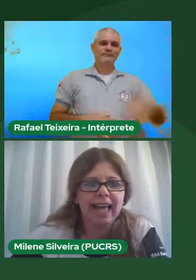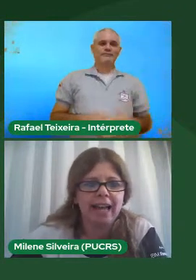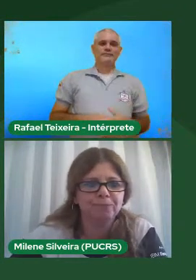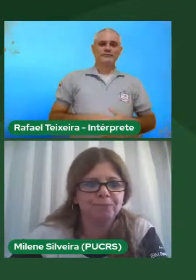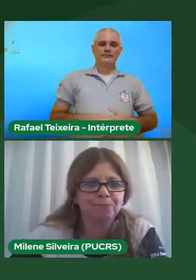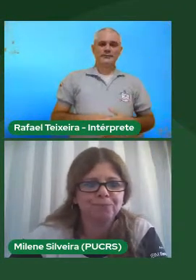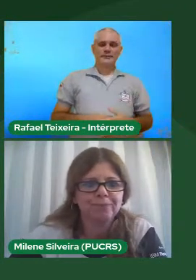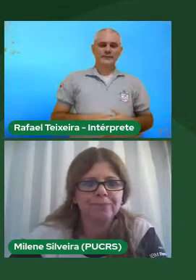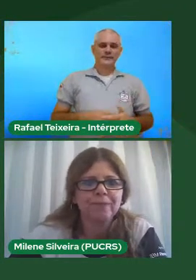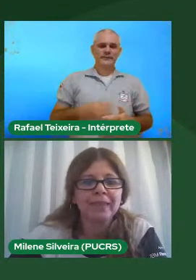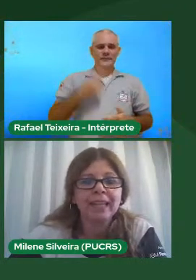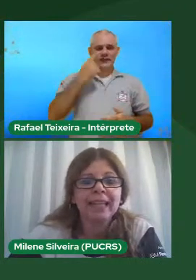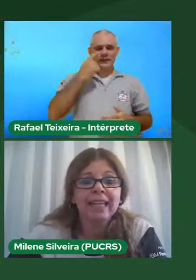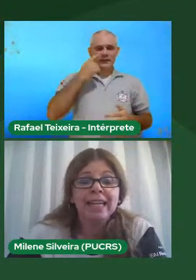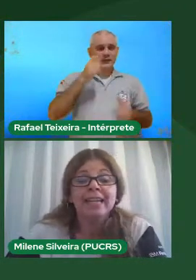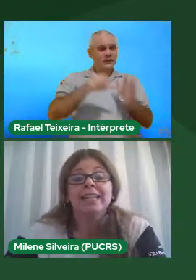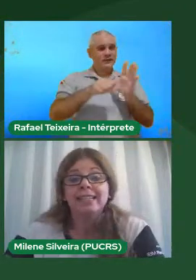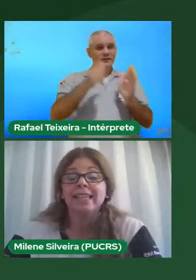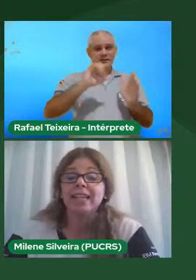IHC dela.